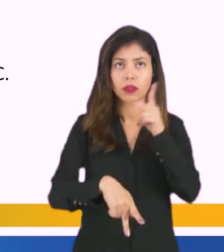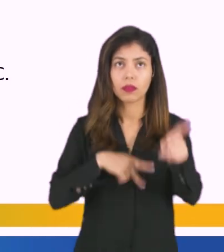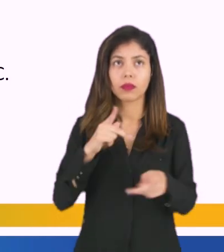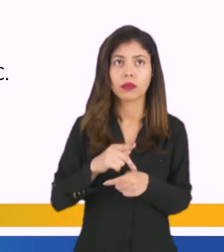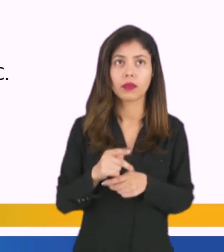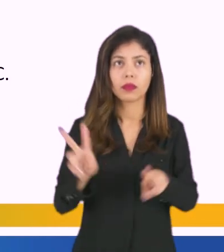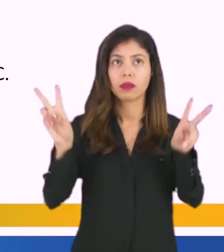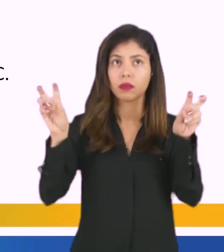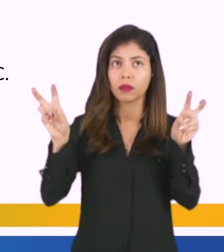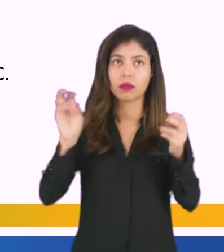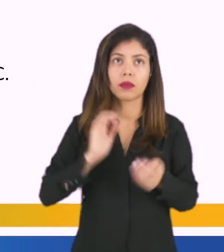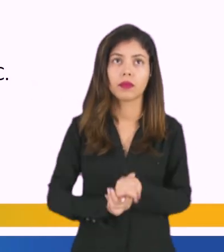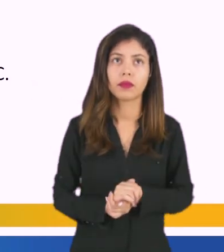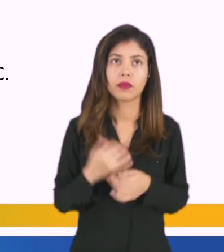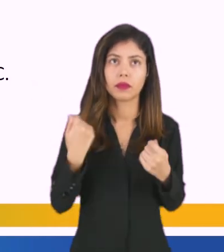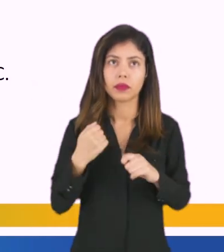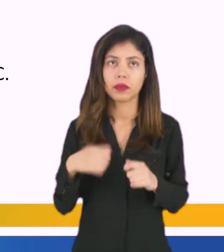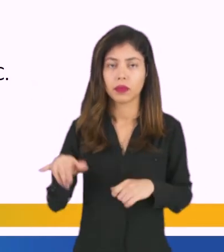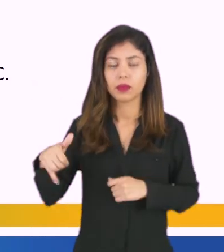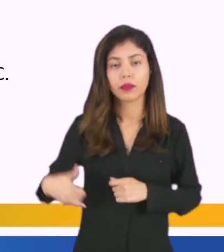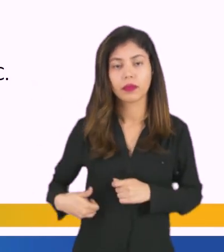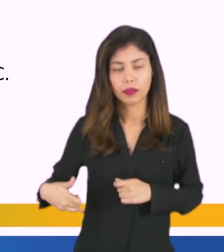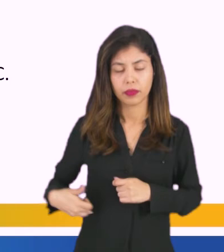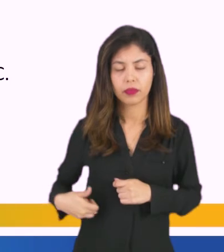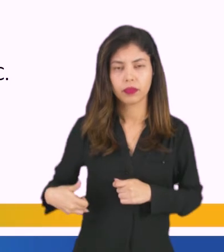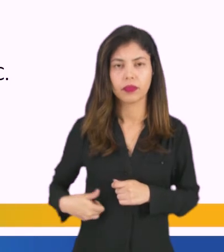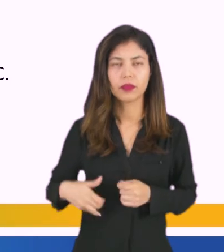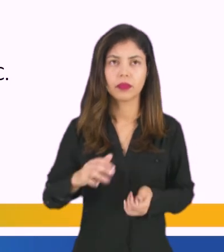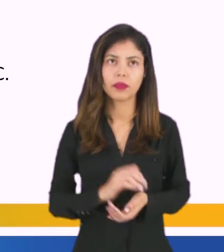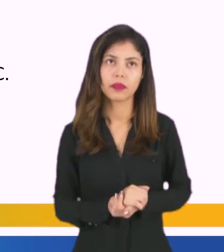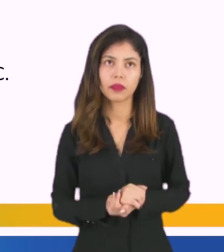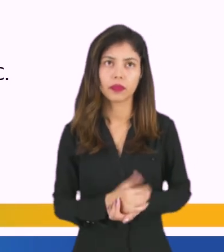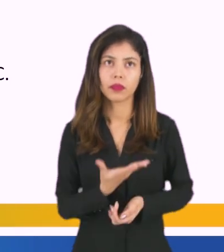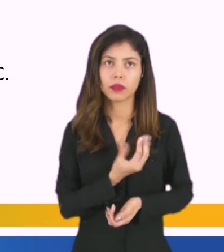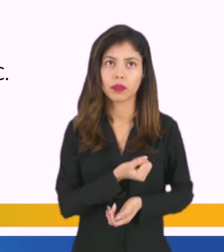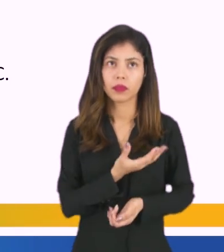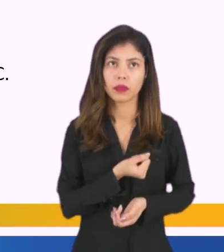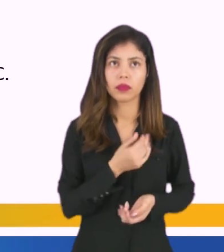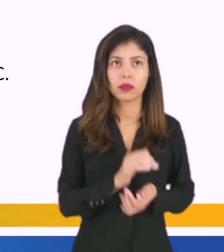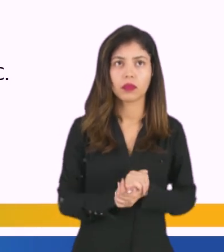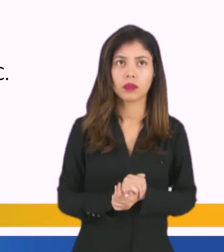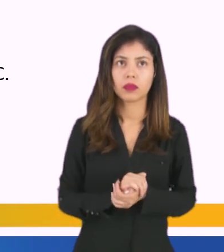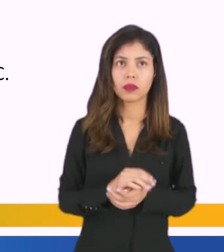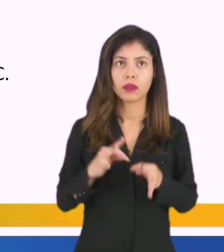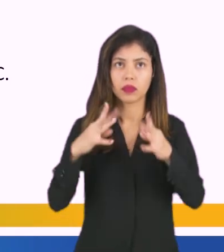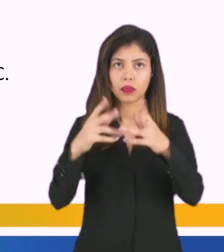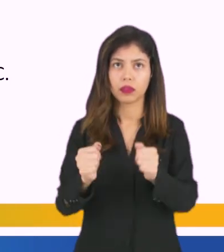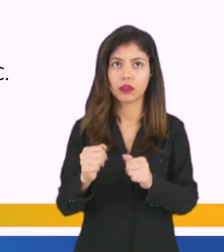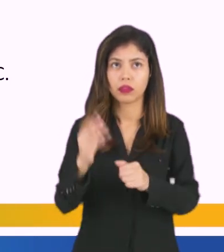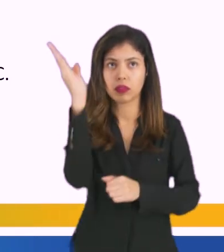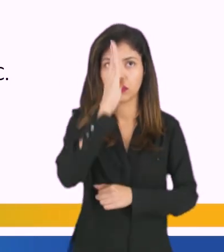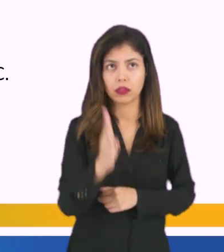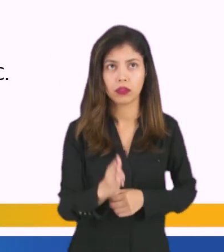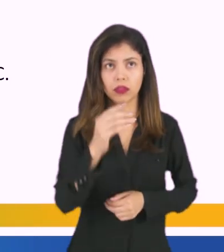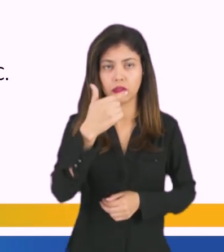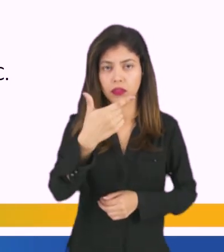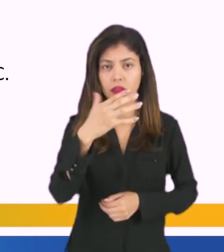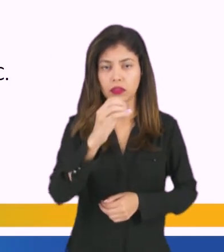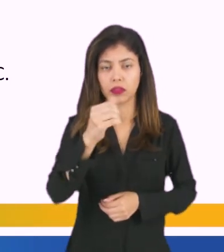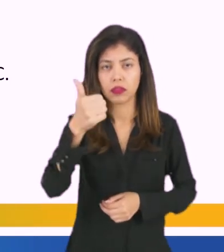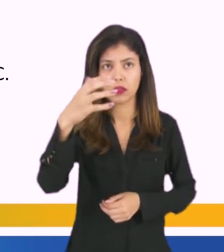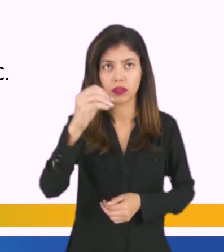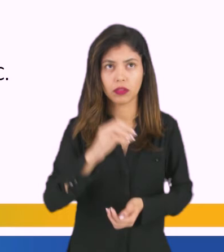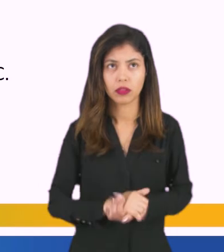que teoricamente esteja sujeita, né? E aí o exemplo que eu trago para vocês é o número de casos diagnosticados no Brasil, né,